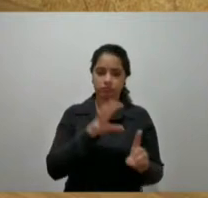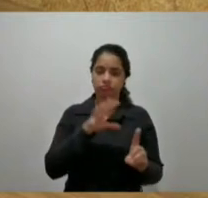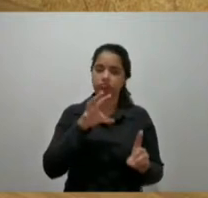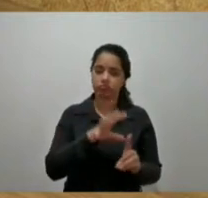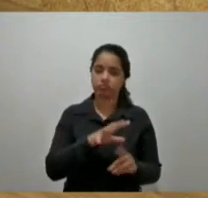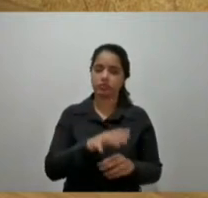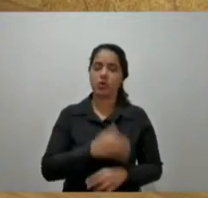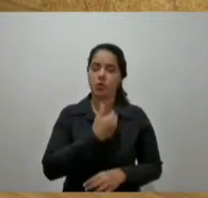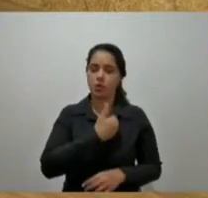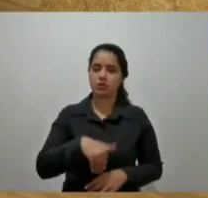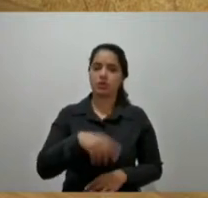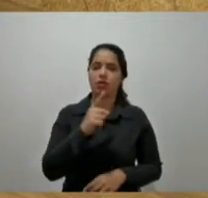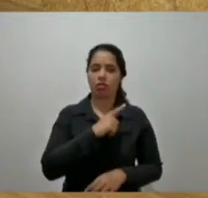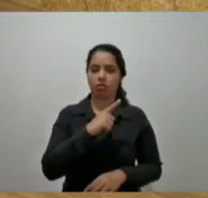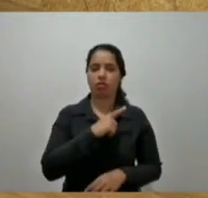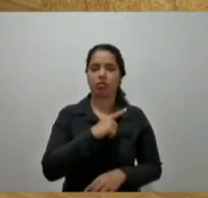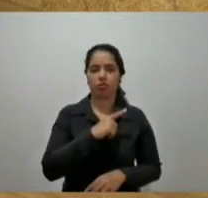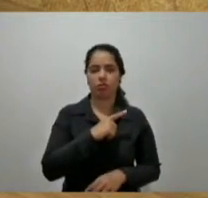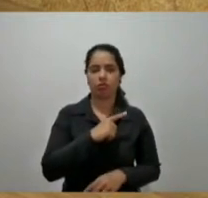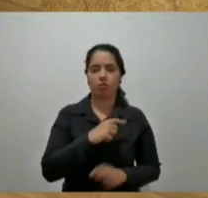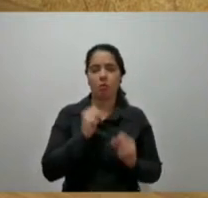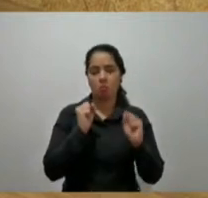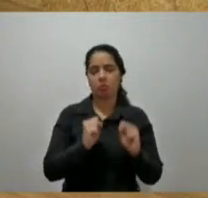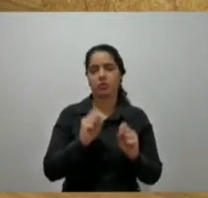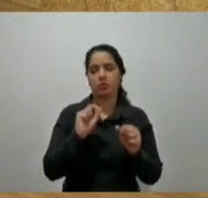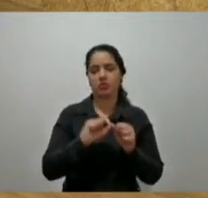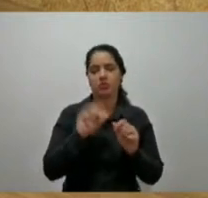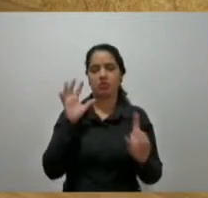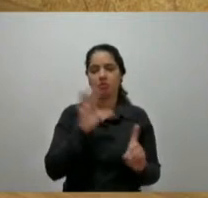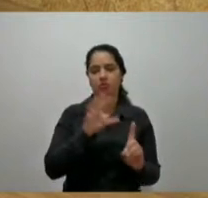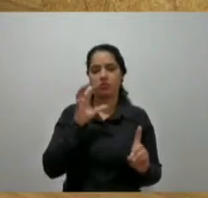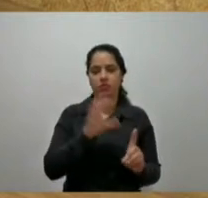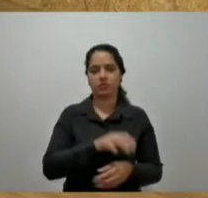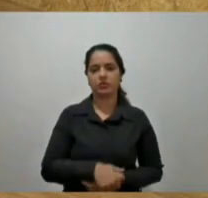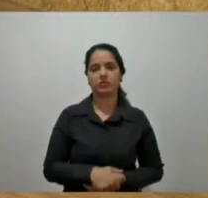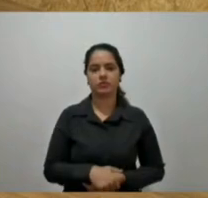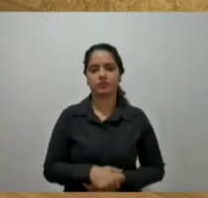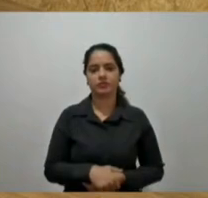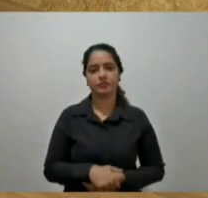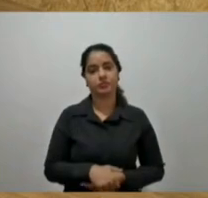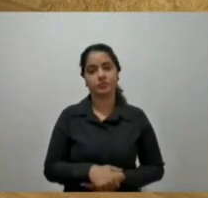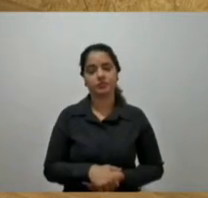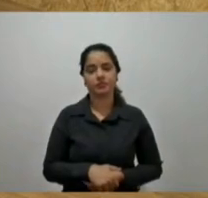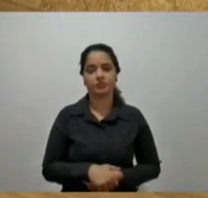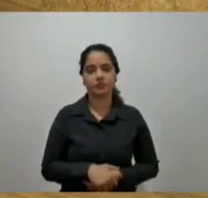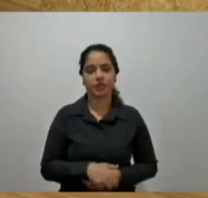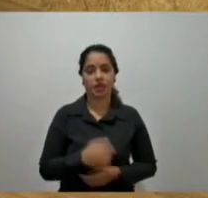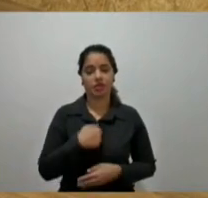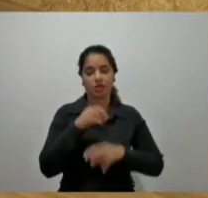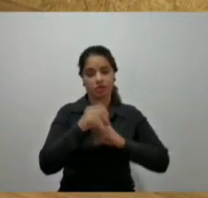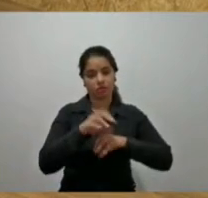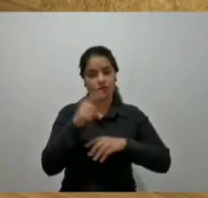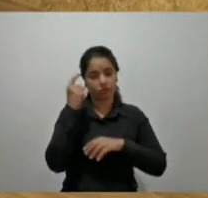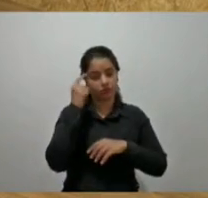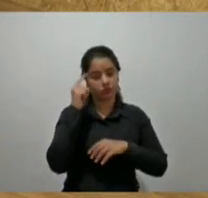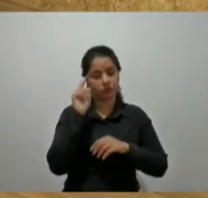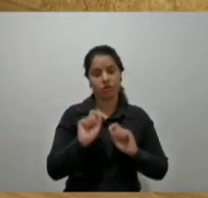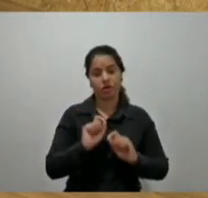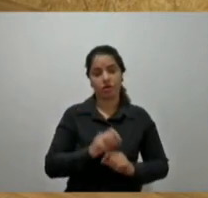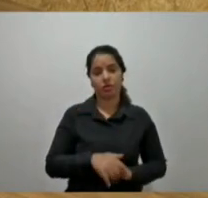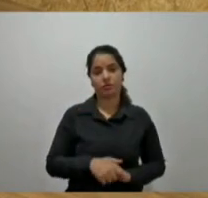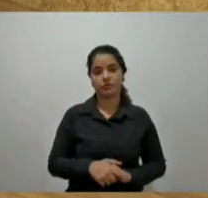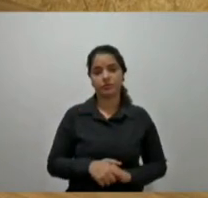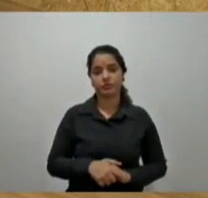fazer essas coisas. Então, vamos ver quem vai melhor. Eu, na parte da educação, eu gosto muito que o Rigoni e o Bruno falaram,